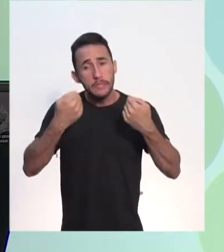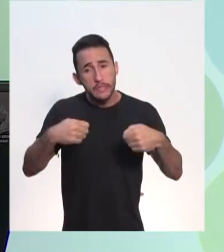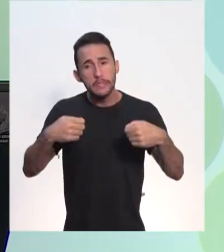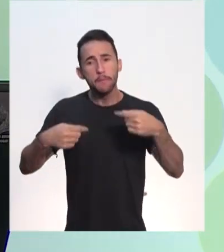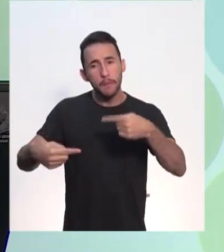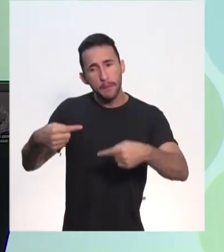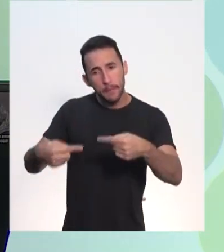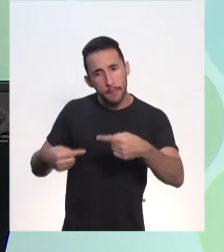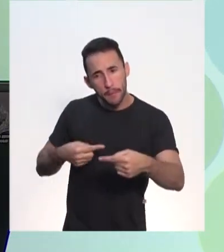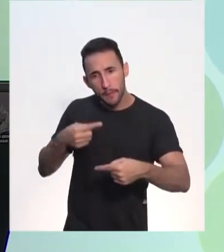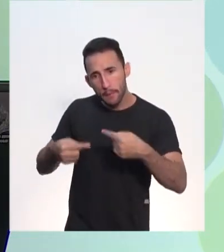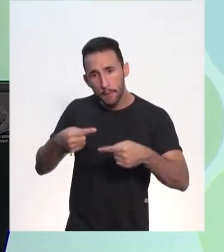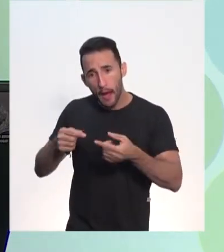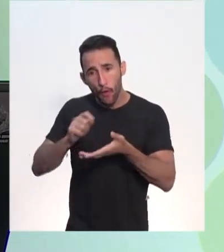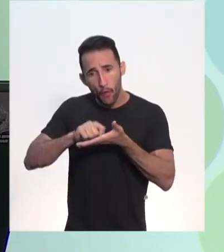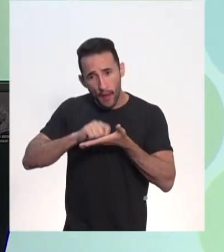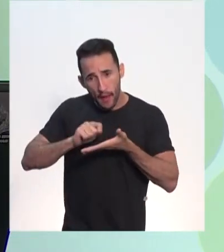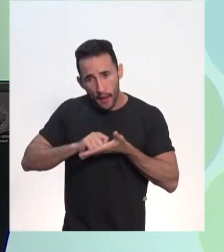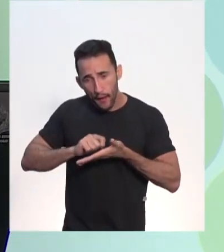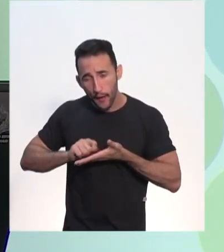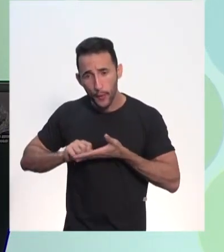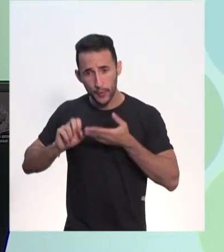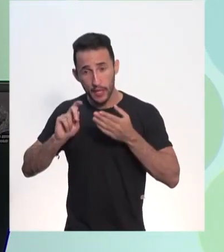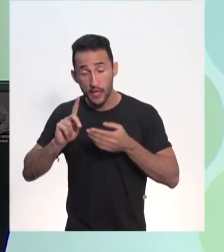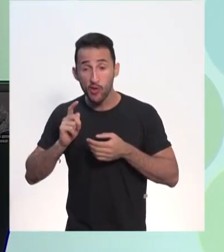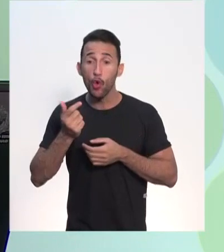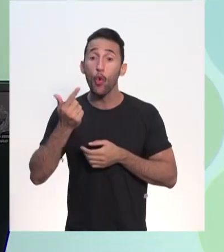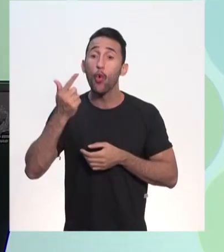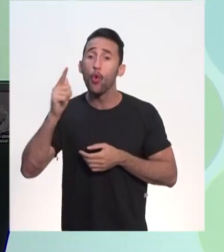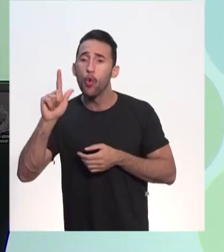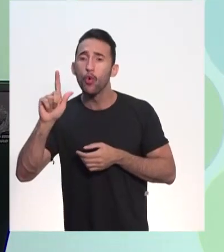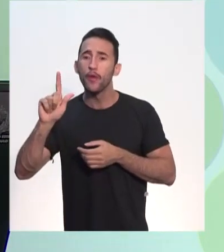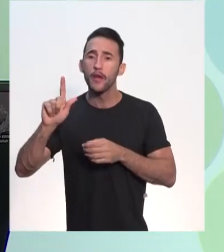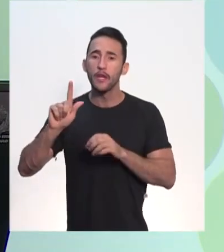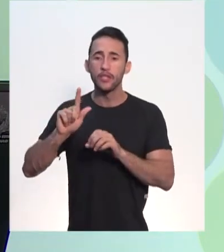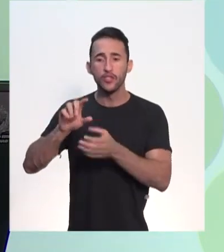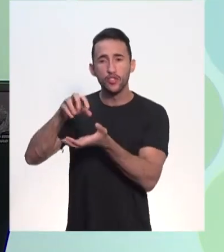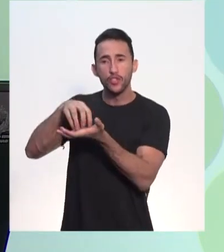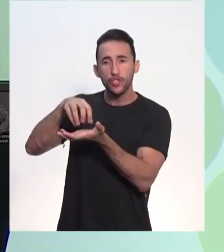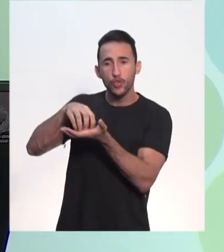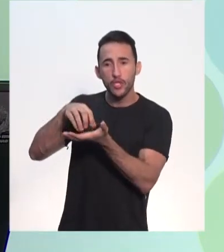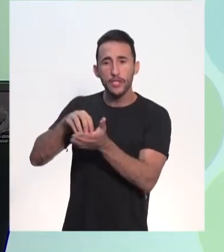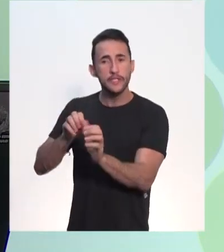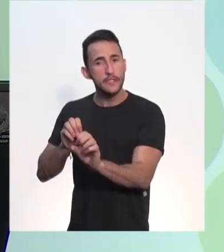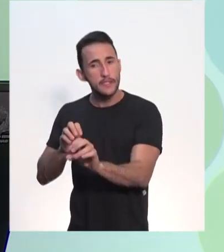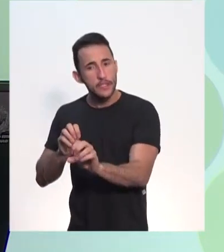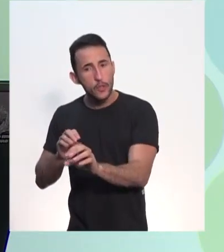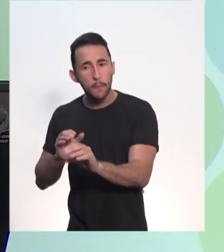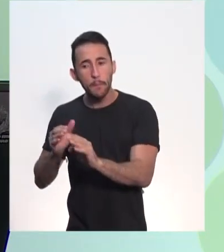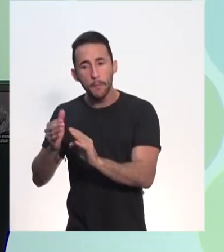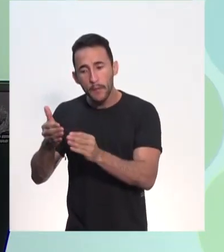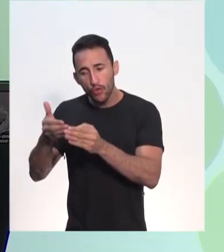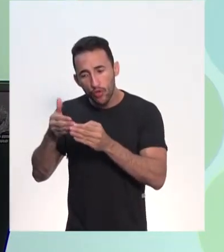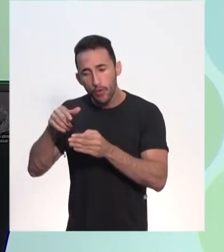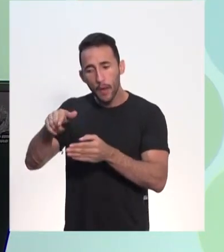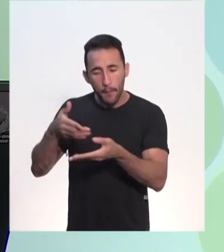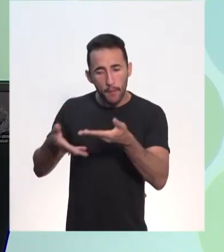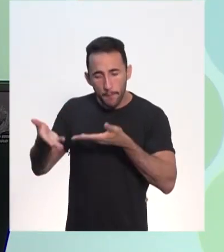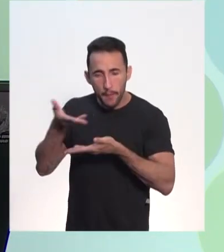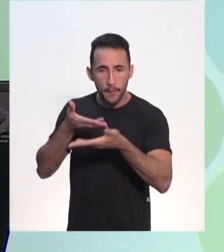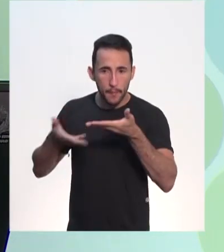gestores e professores, os demais servidores, que tenham um momento para discutir os pontos que foram levantados, as orientações que